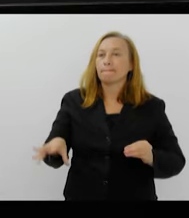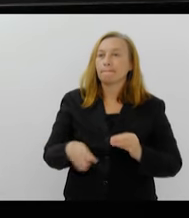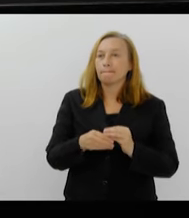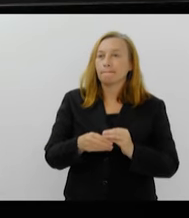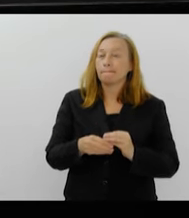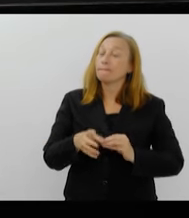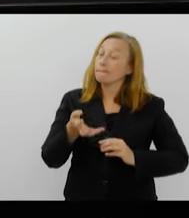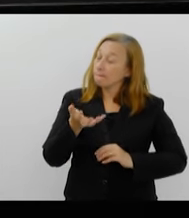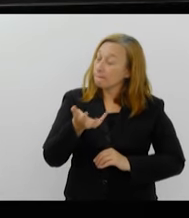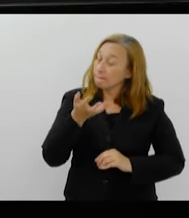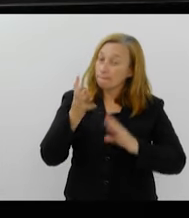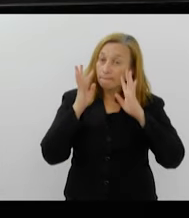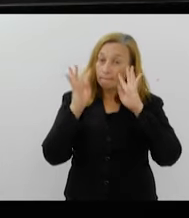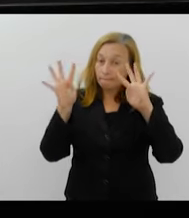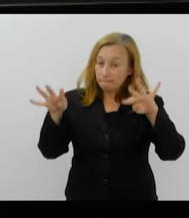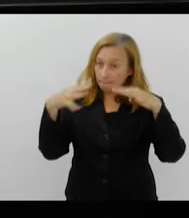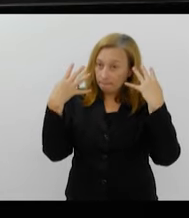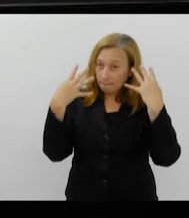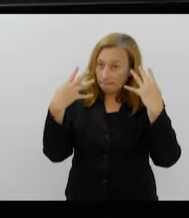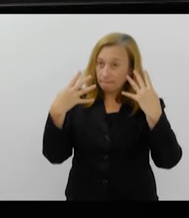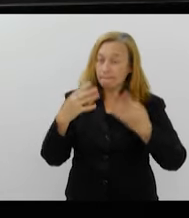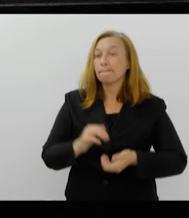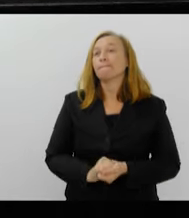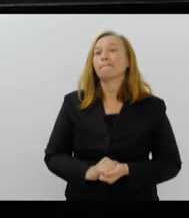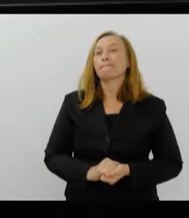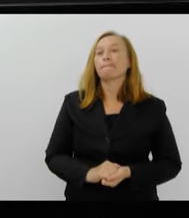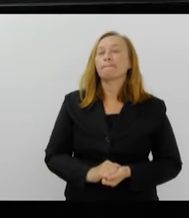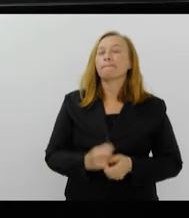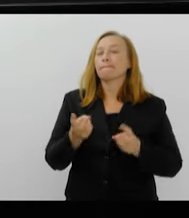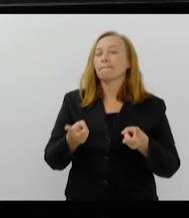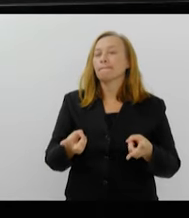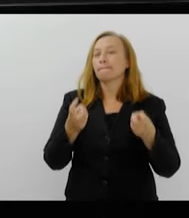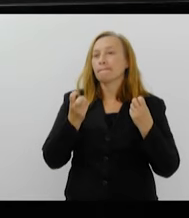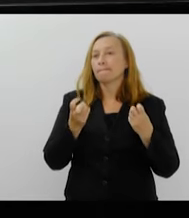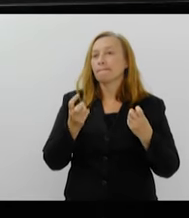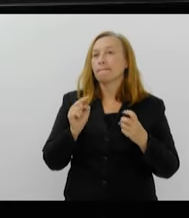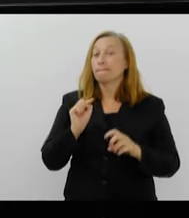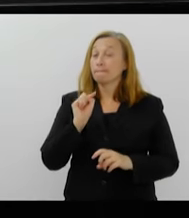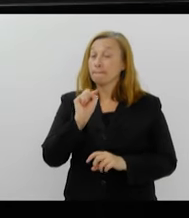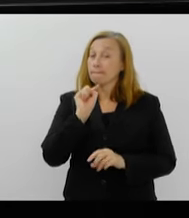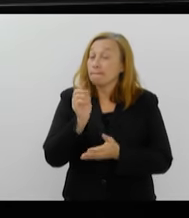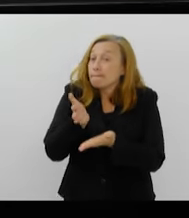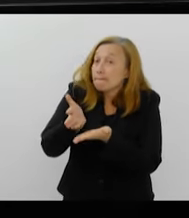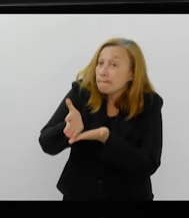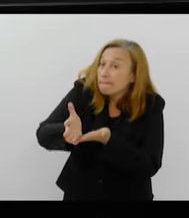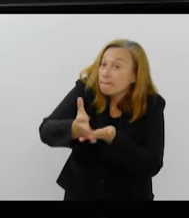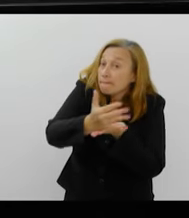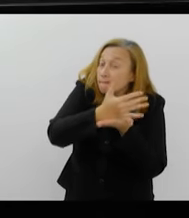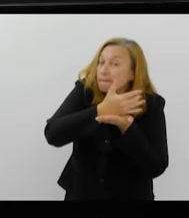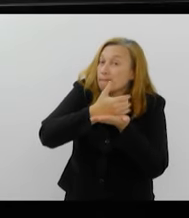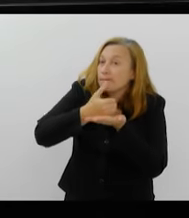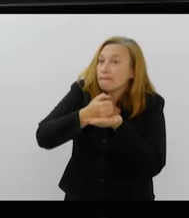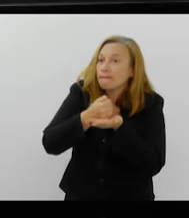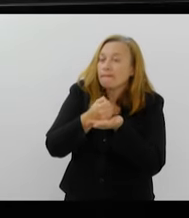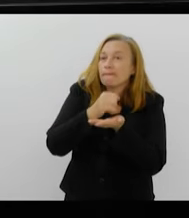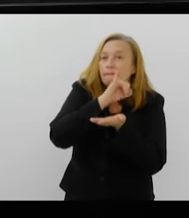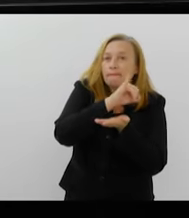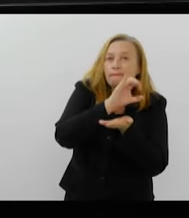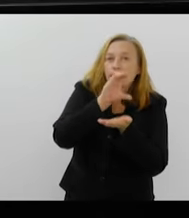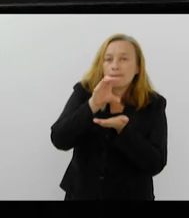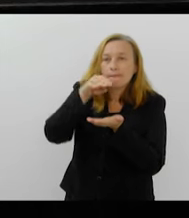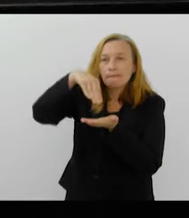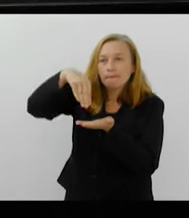aqui que eu queria chamar a atenção. O incremento observado nessa arrecadação estimada do